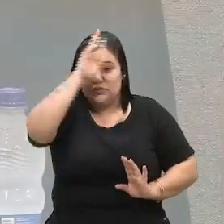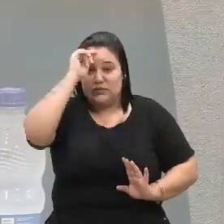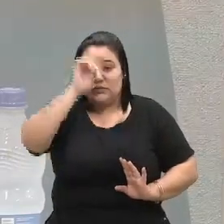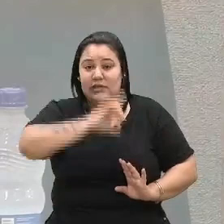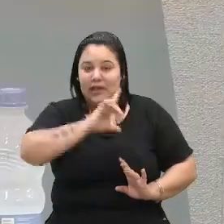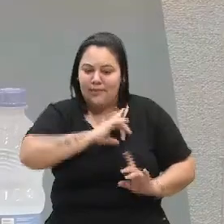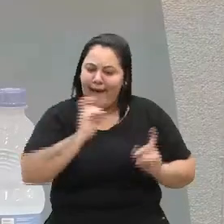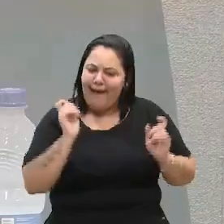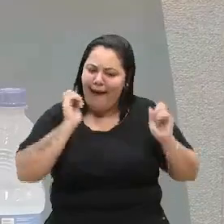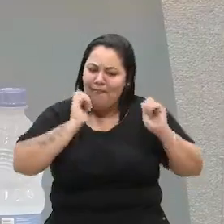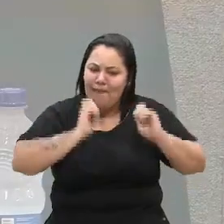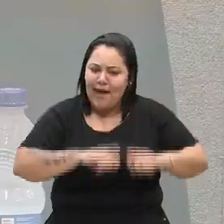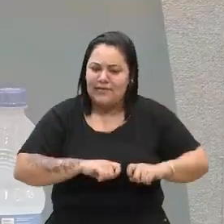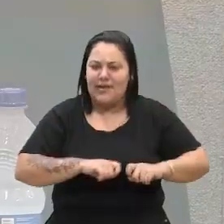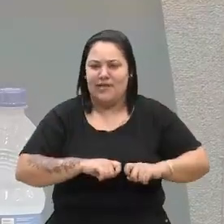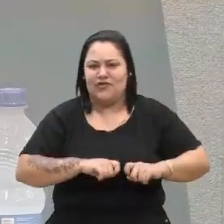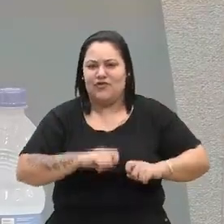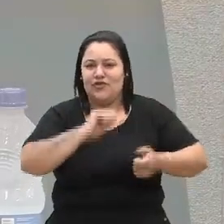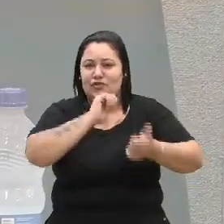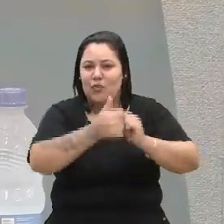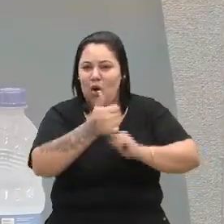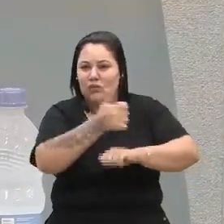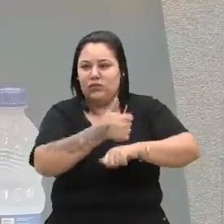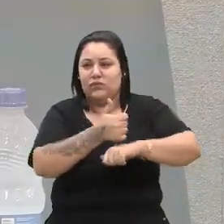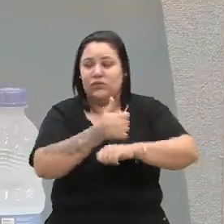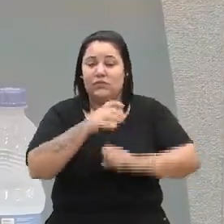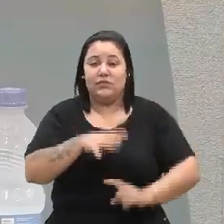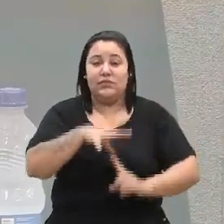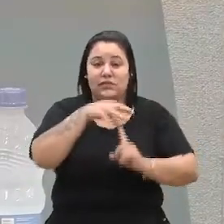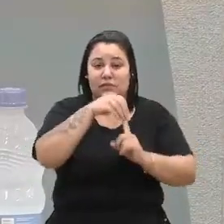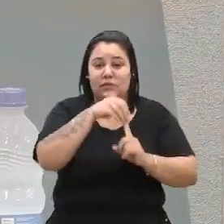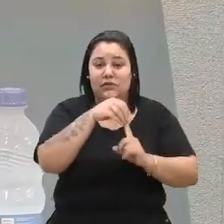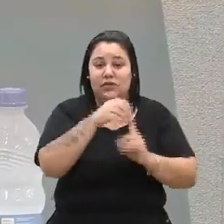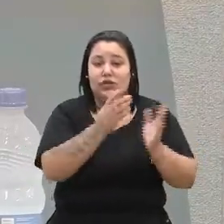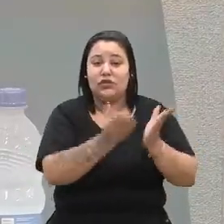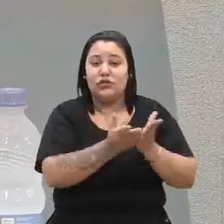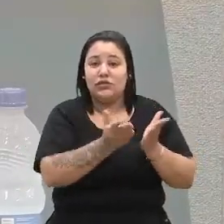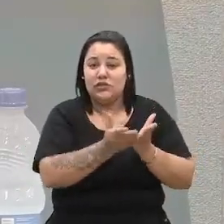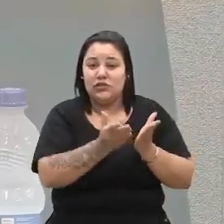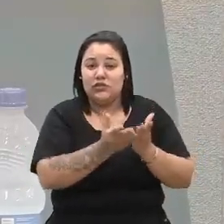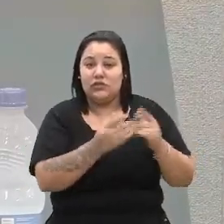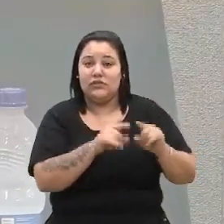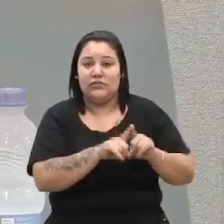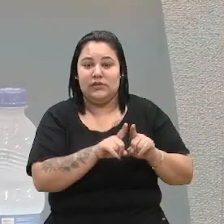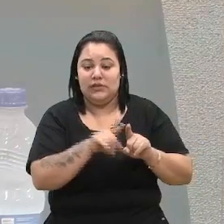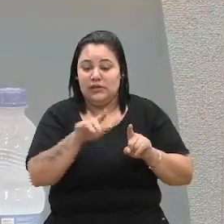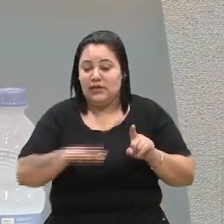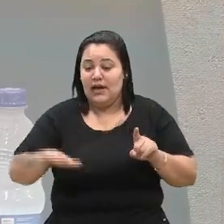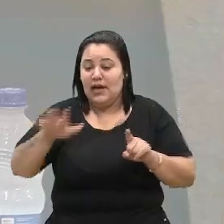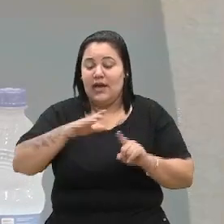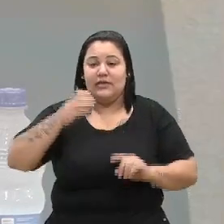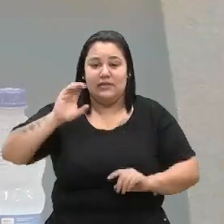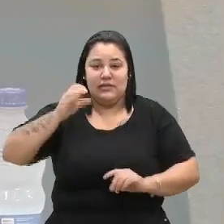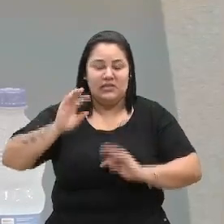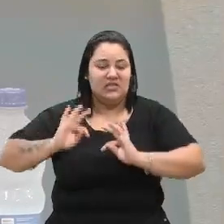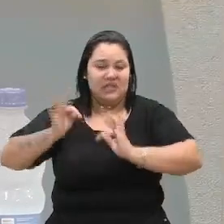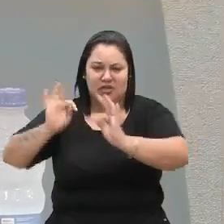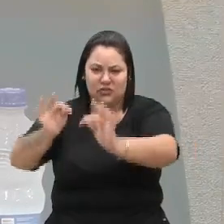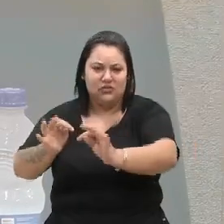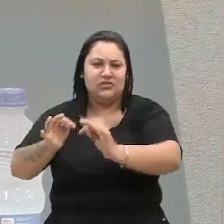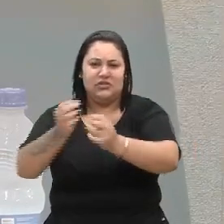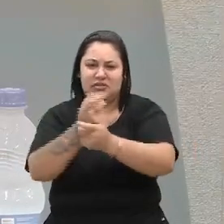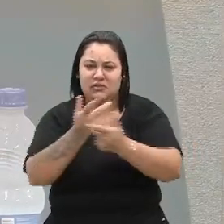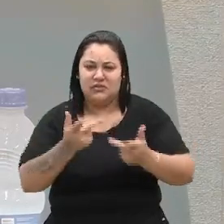grande de atletas, principalmente estudantes na área de ciências, tecnologia,